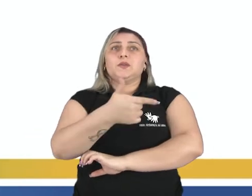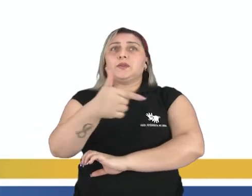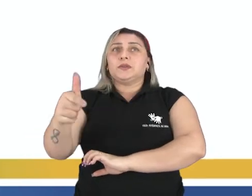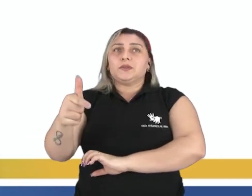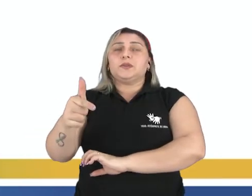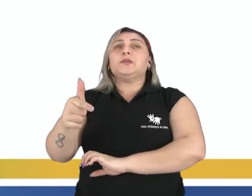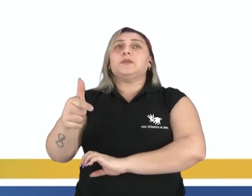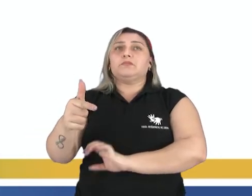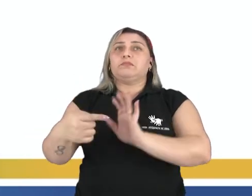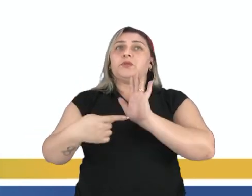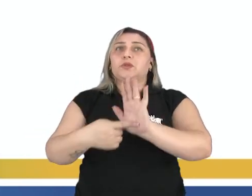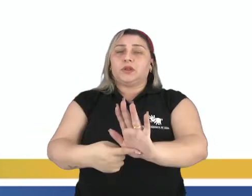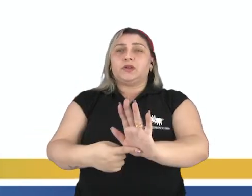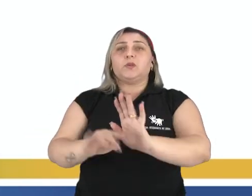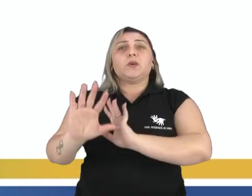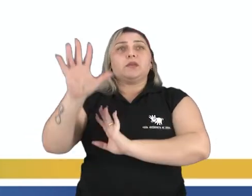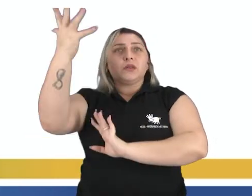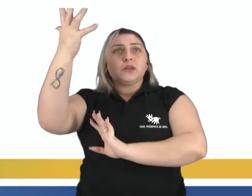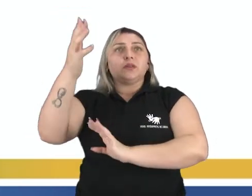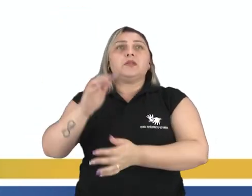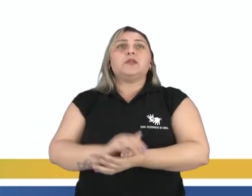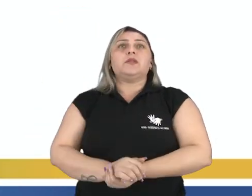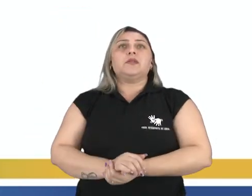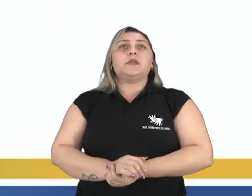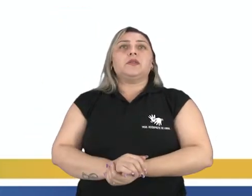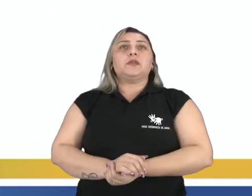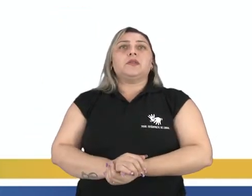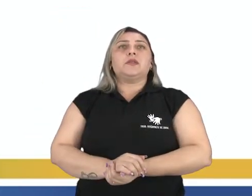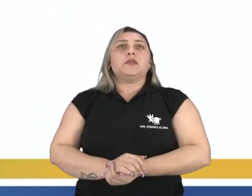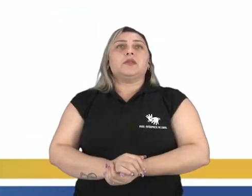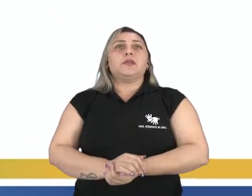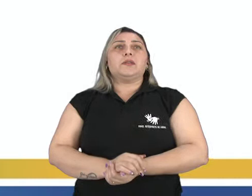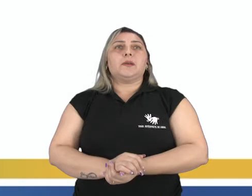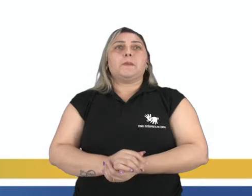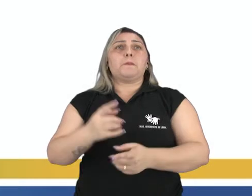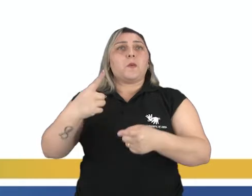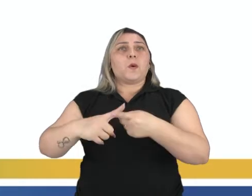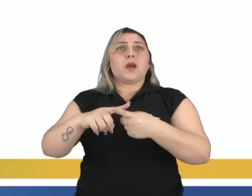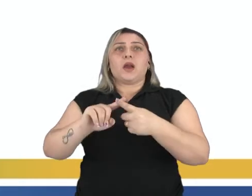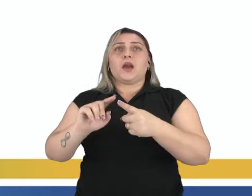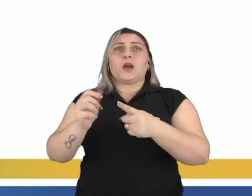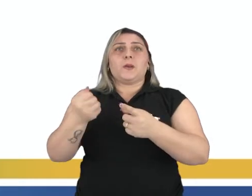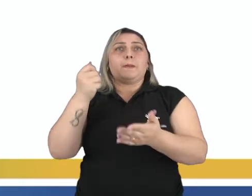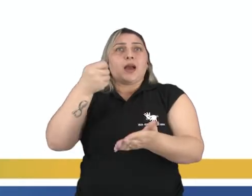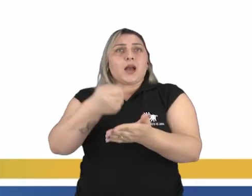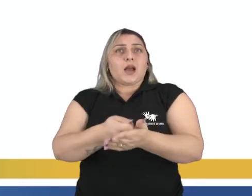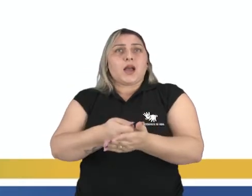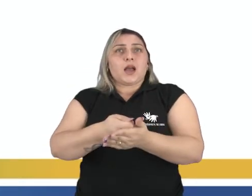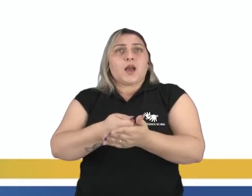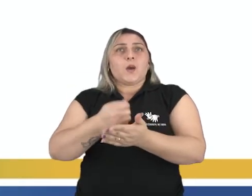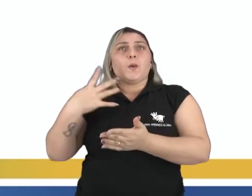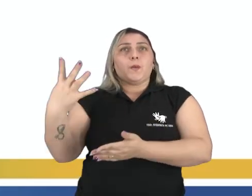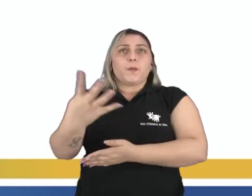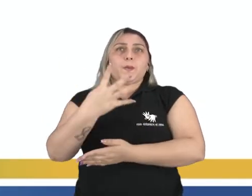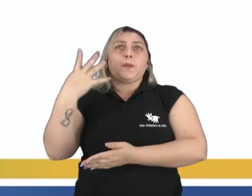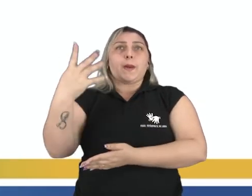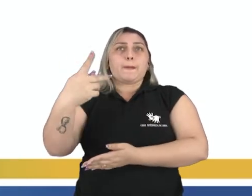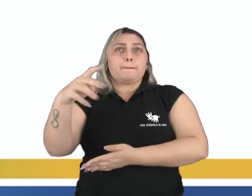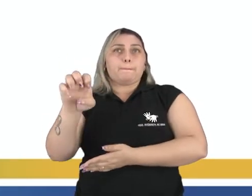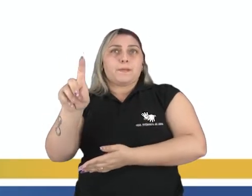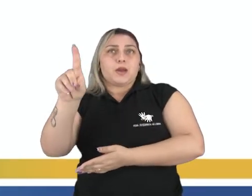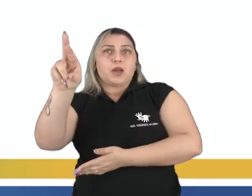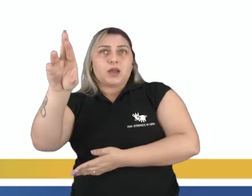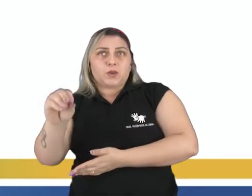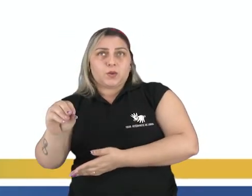narrativa não foi interposto no episódio vamos ver aqui o episódio que ele fala por que não quis pagar uma garrafa de cerveja